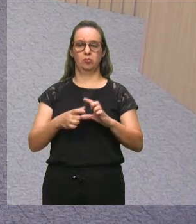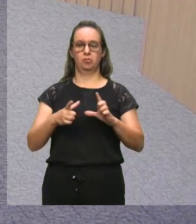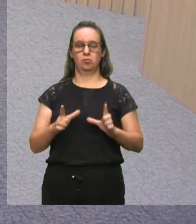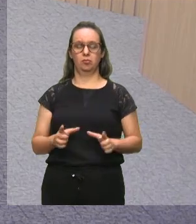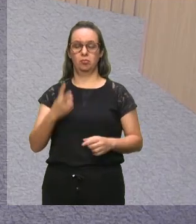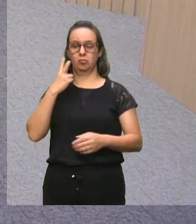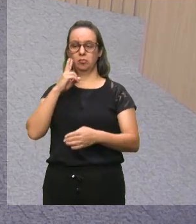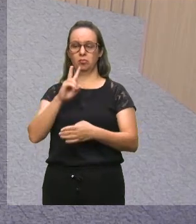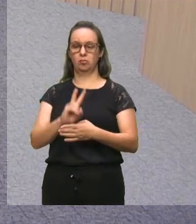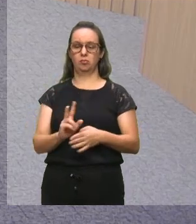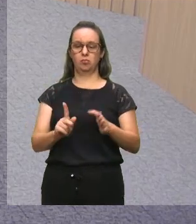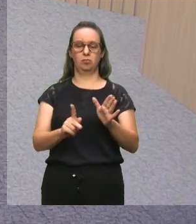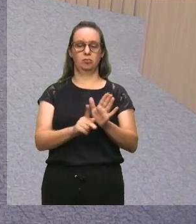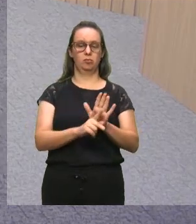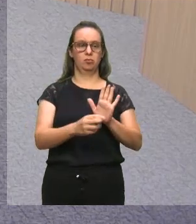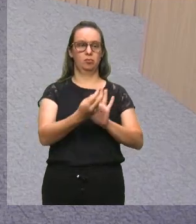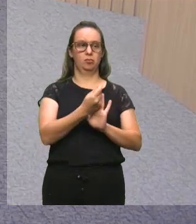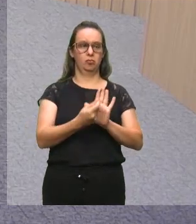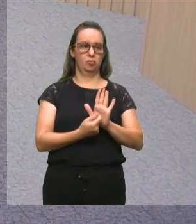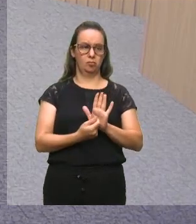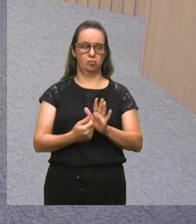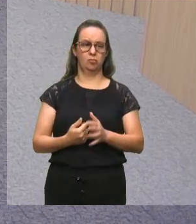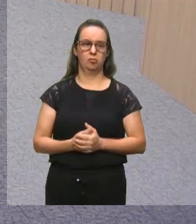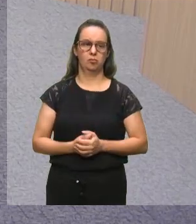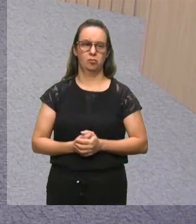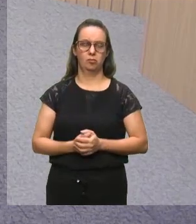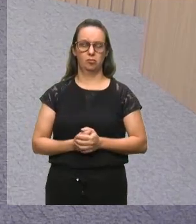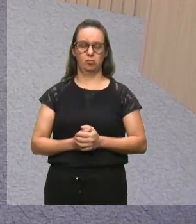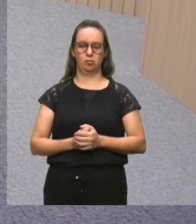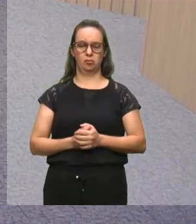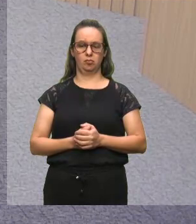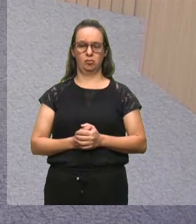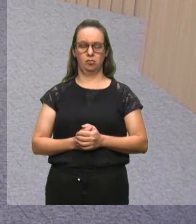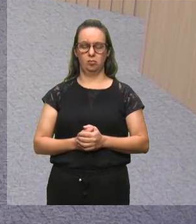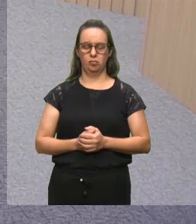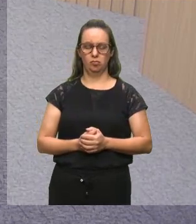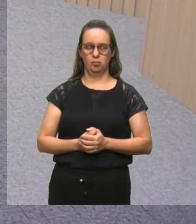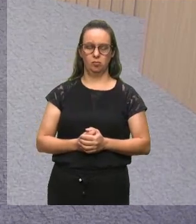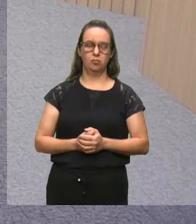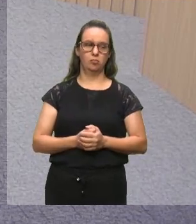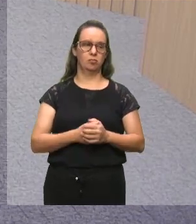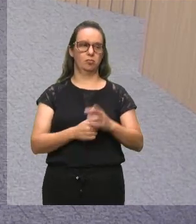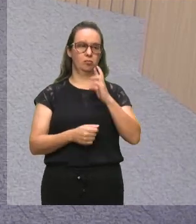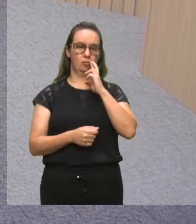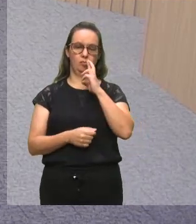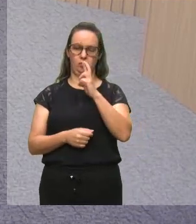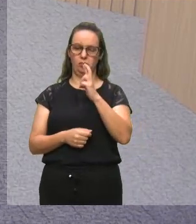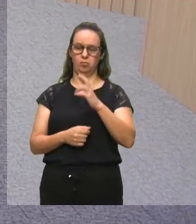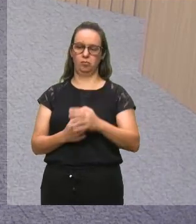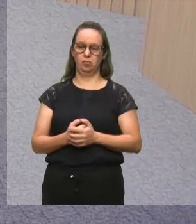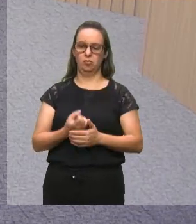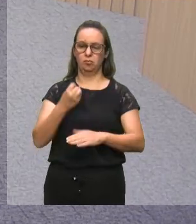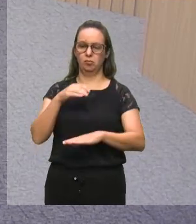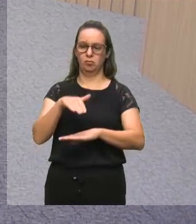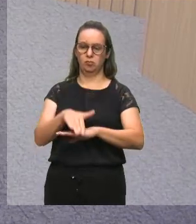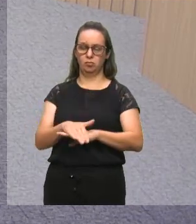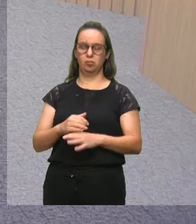orçamento. Essa é a primeira pergunta. Felipe, tem 5 minutos para a resposta. Boa noite,